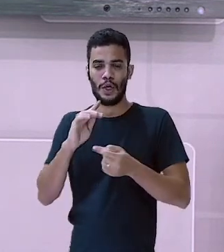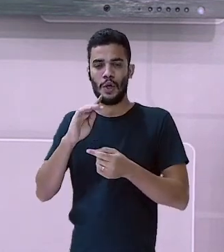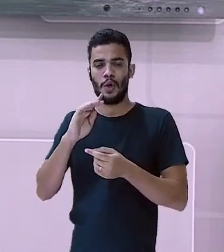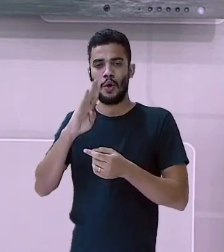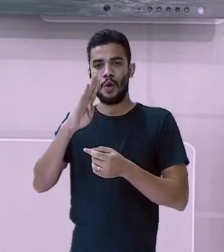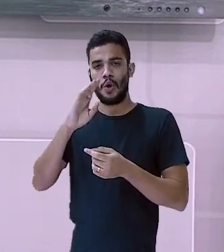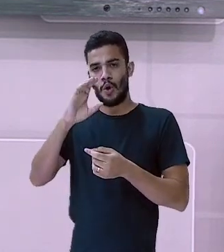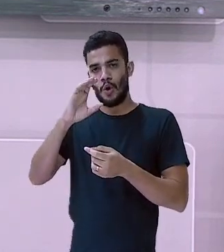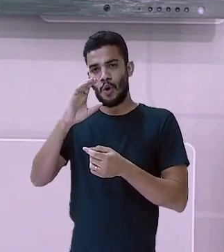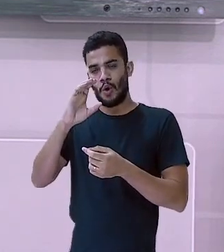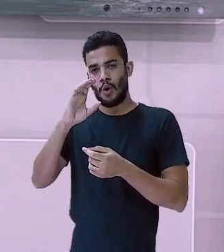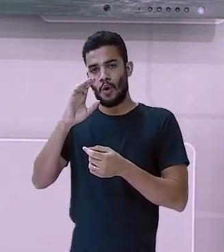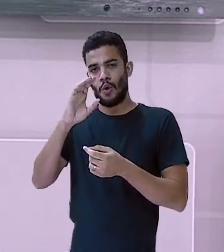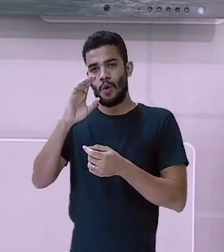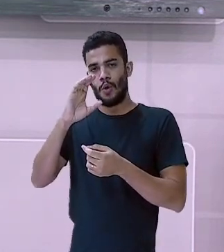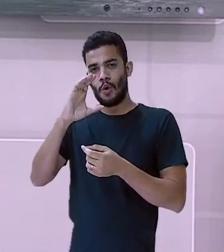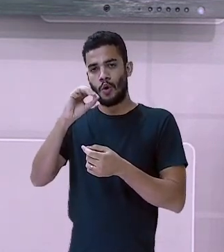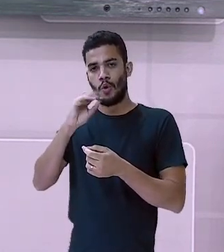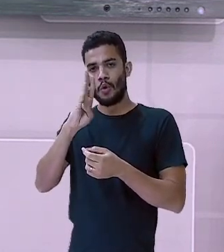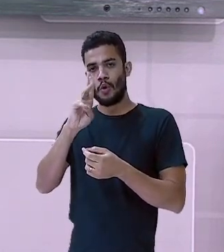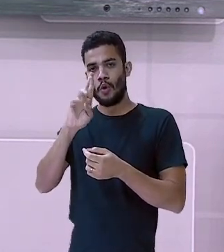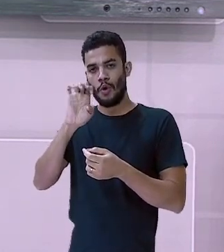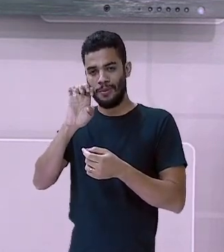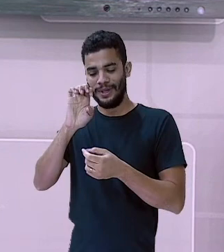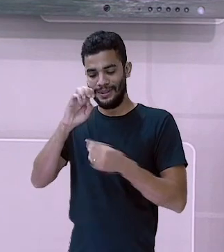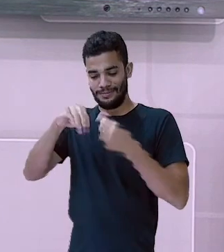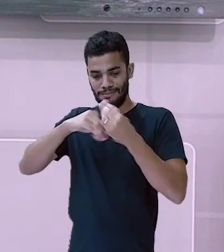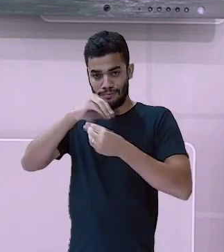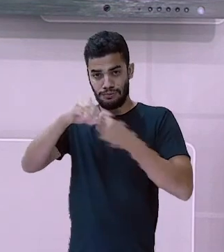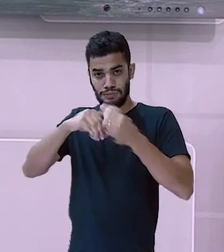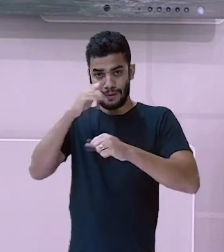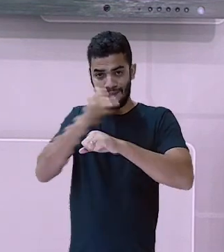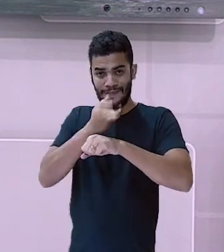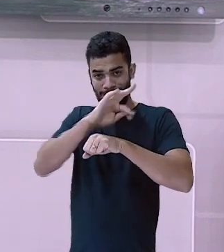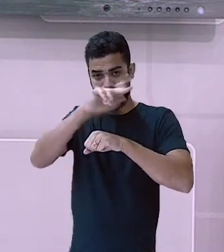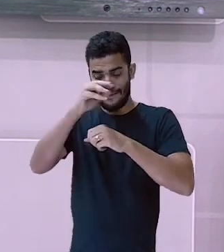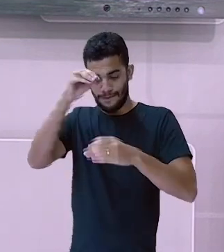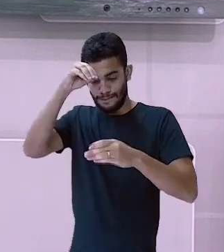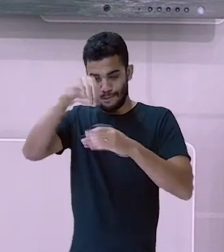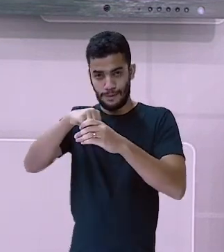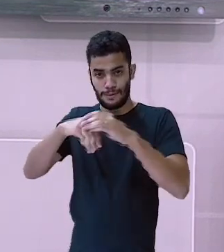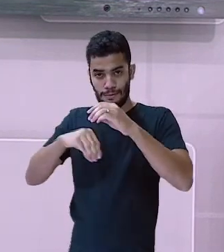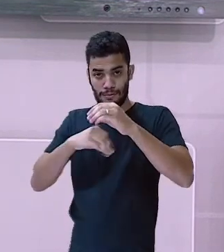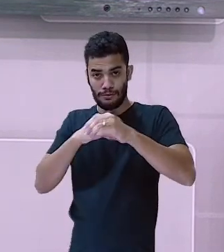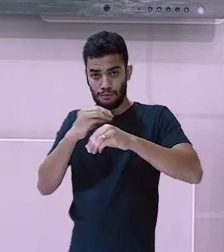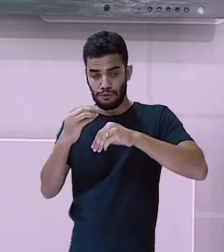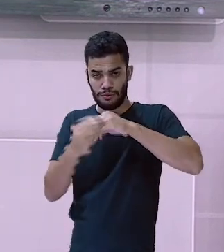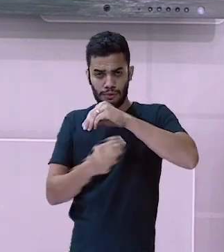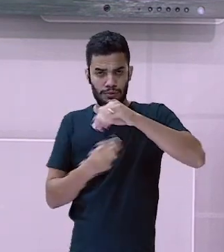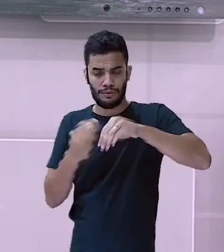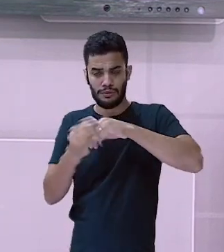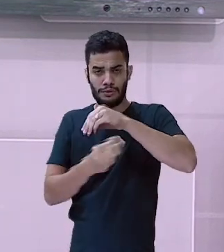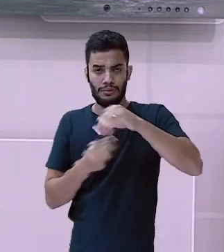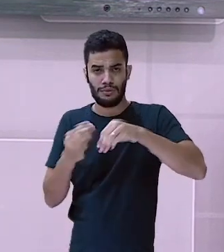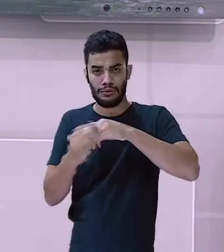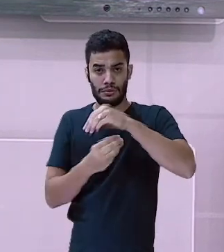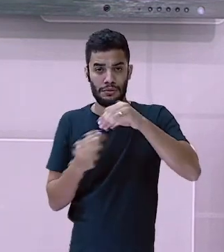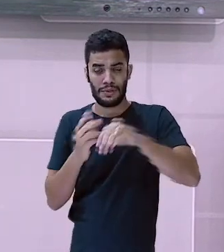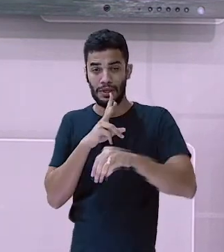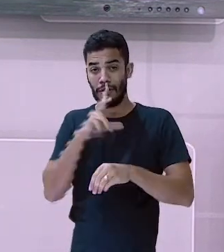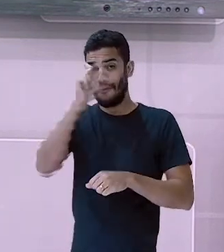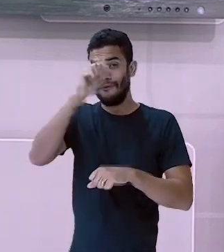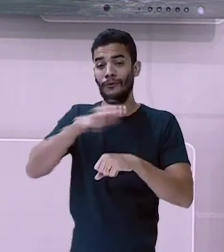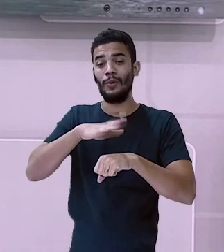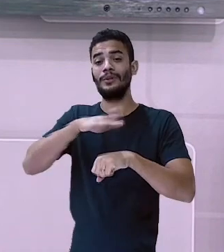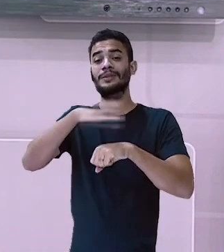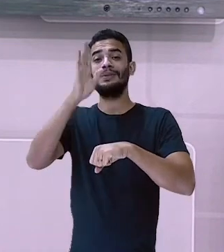gente acabou de comentar, né, ainda há pouco, um coloide, e como este líquido é